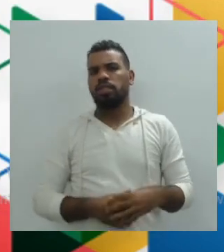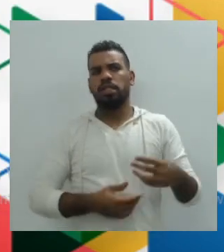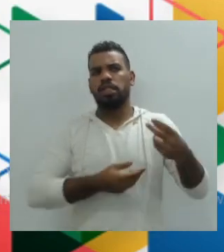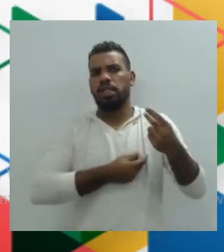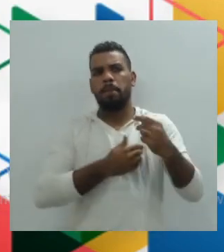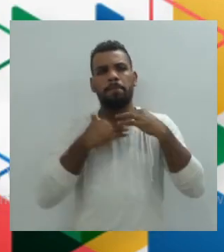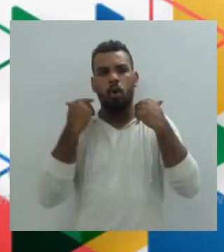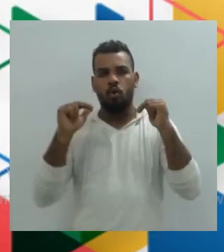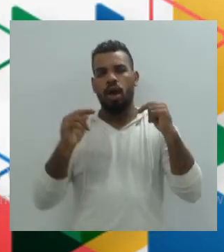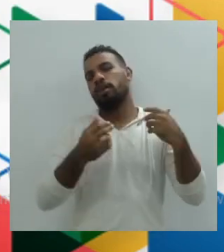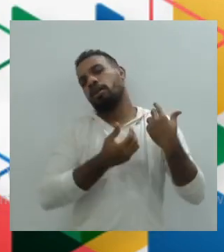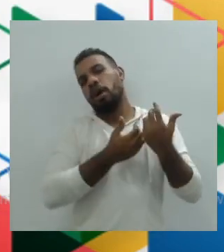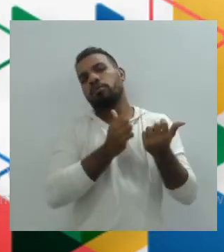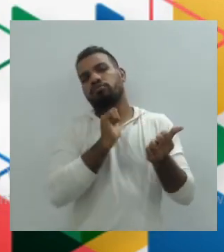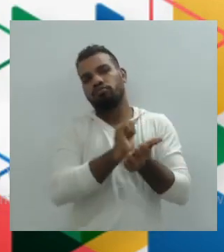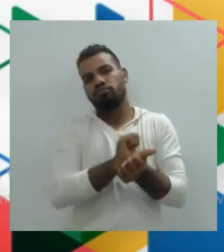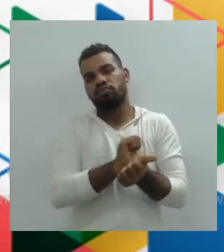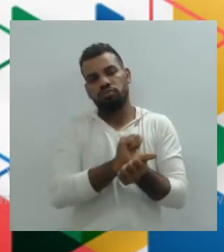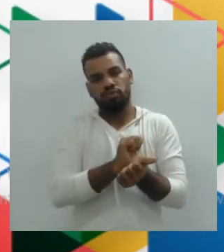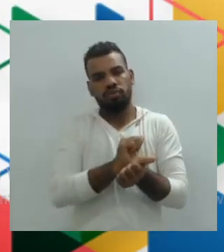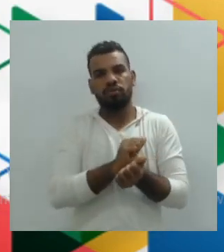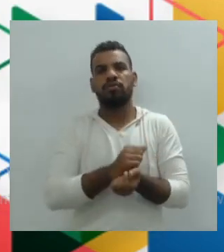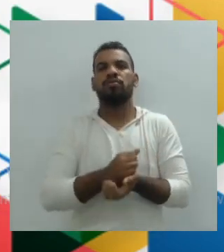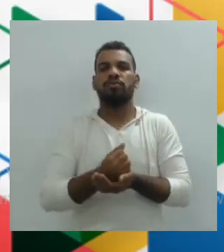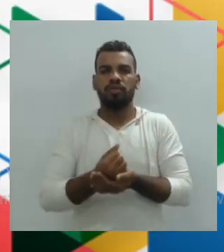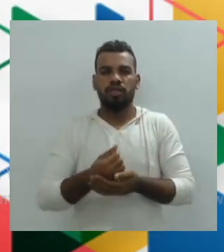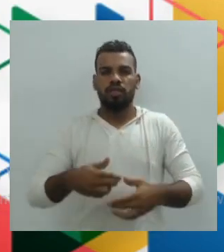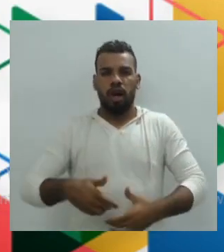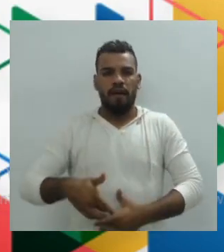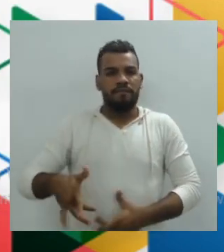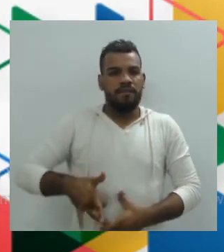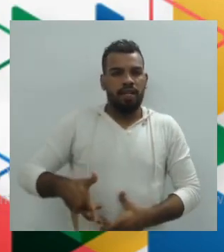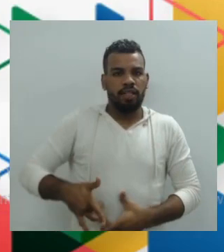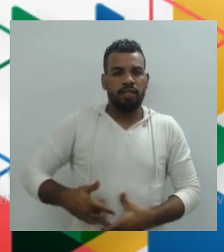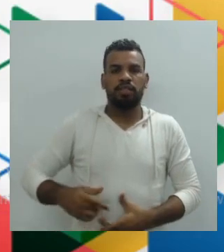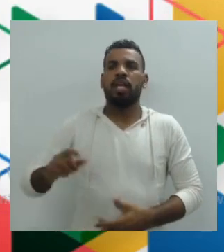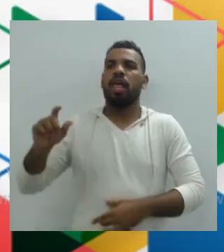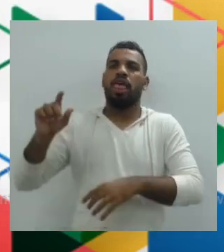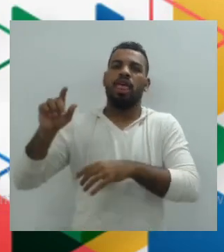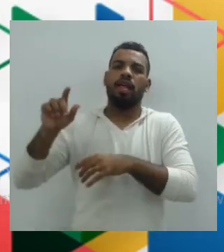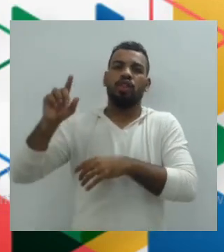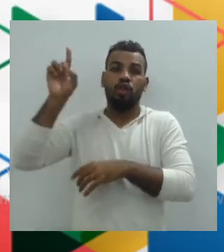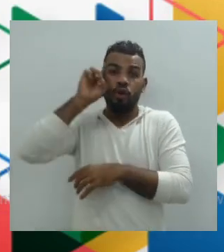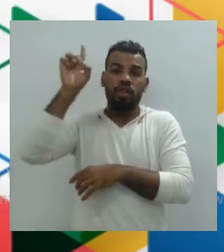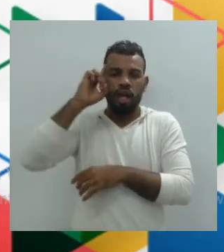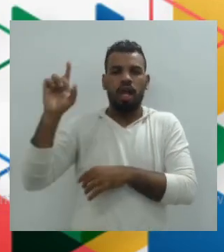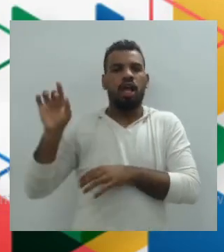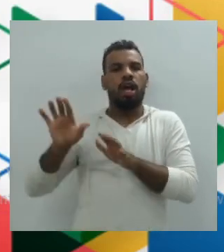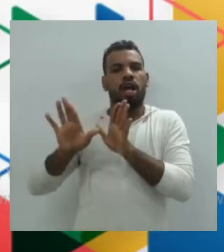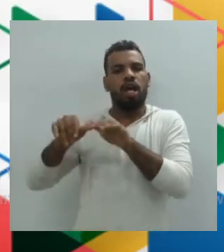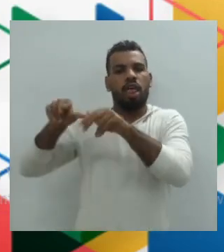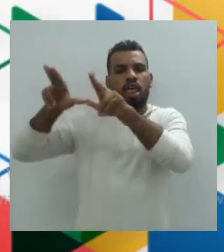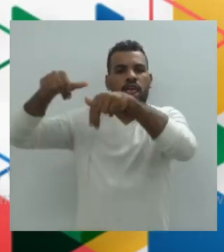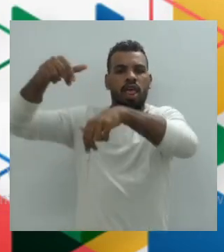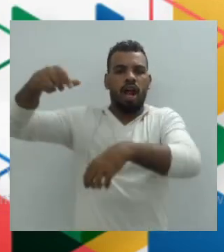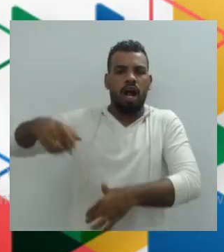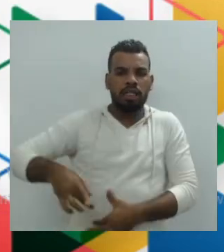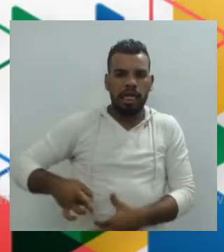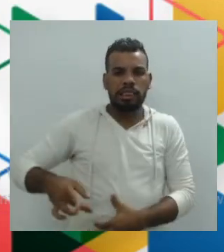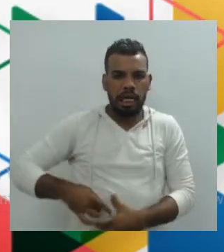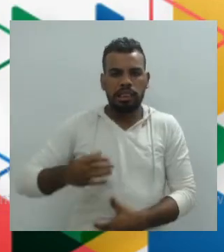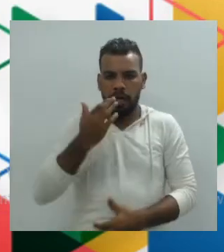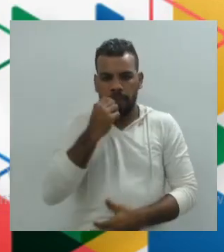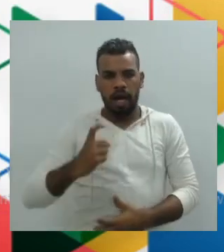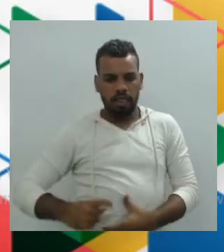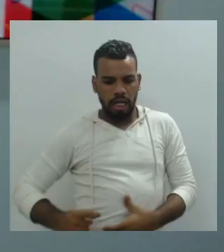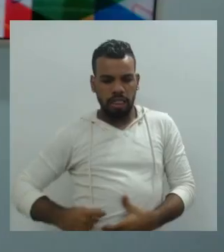eternidade, acorrentado a um rochedo e tendo seu fígado devorado por uma águia todos os dias. Tá? E se você... Traz